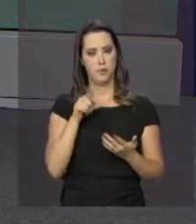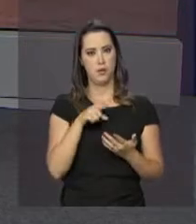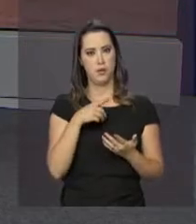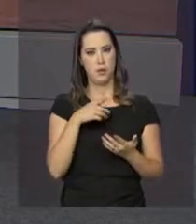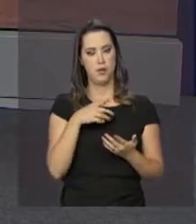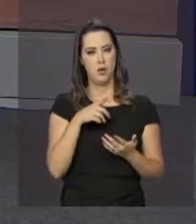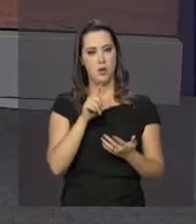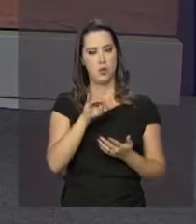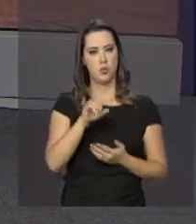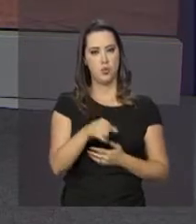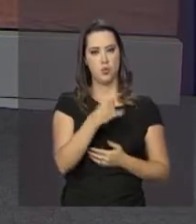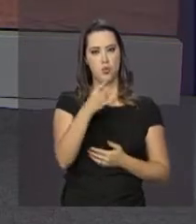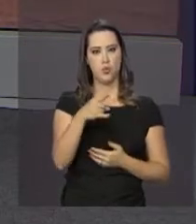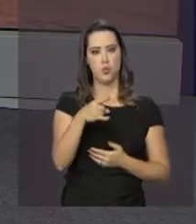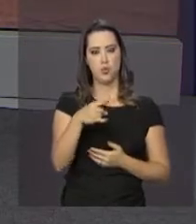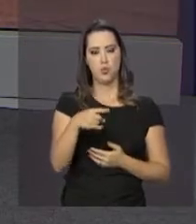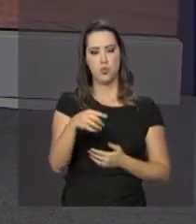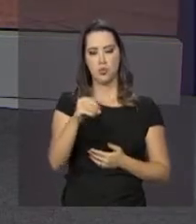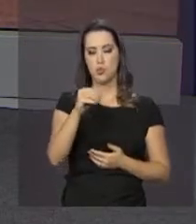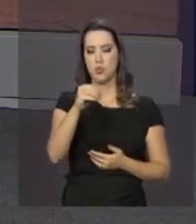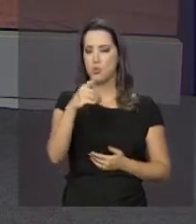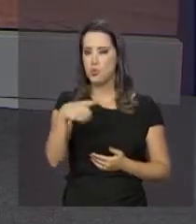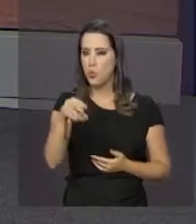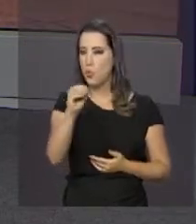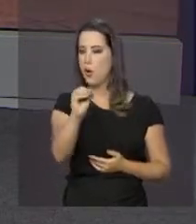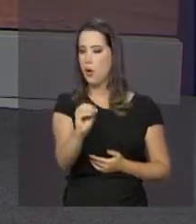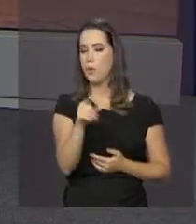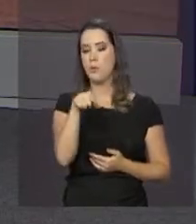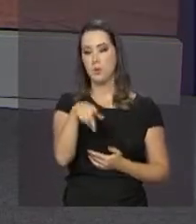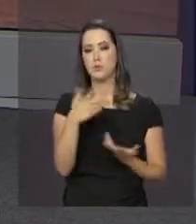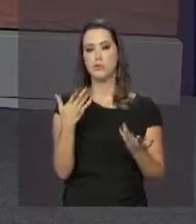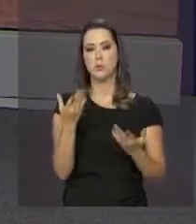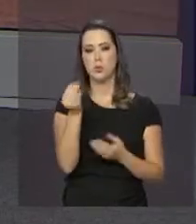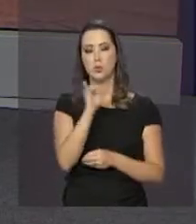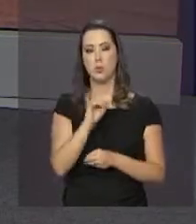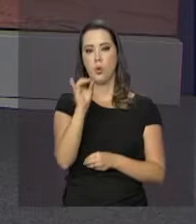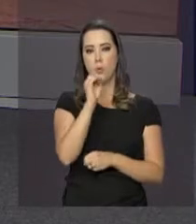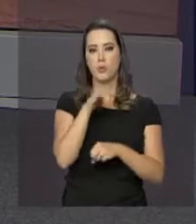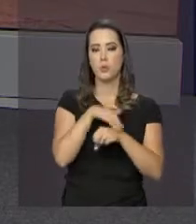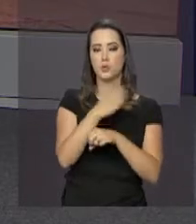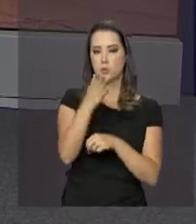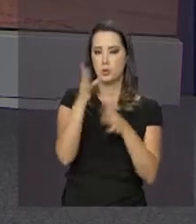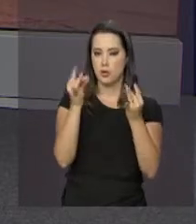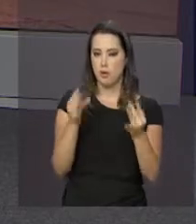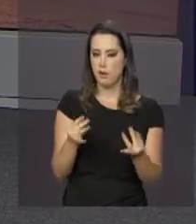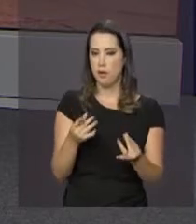pedro neto tem mais informações sobre isso pra frente o joão pedro boa noite pra você